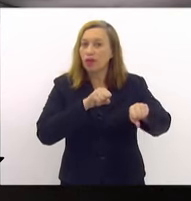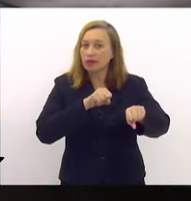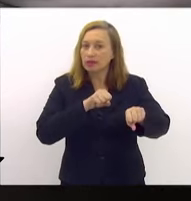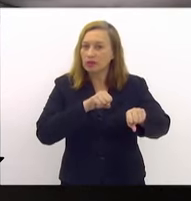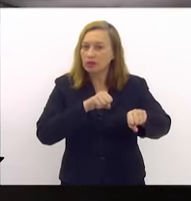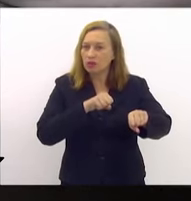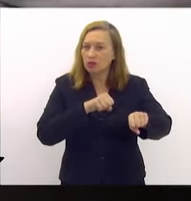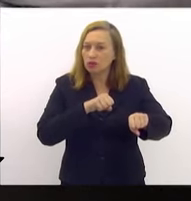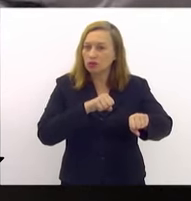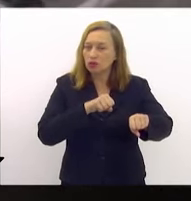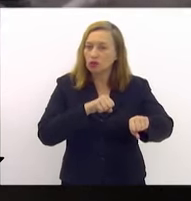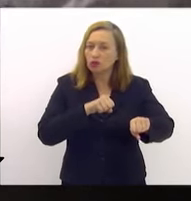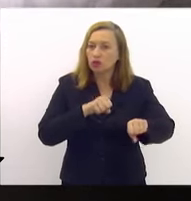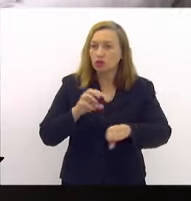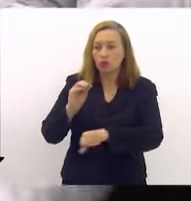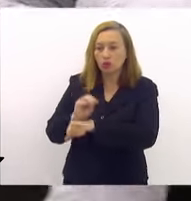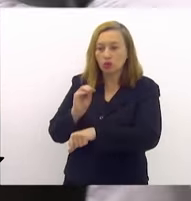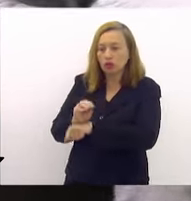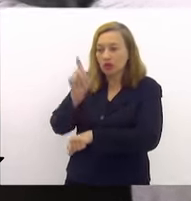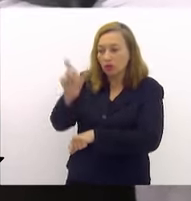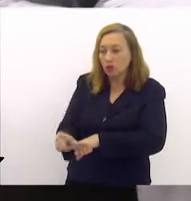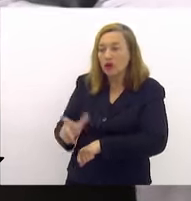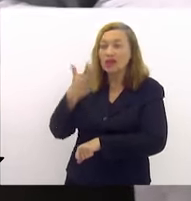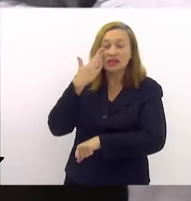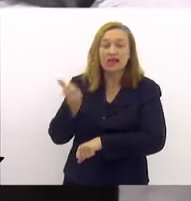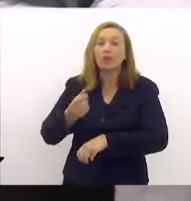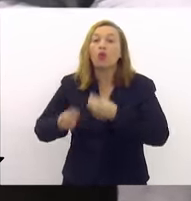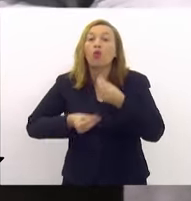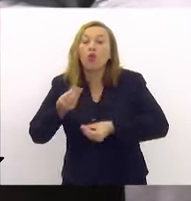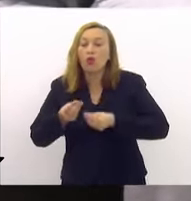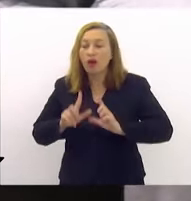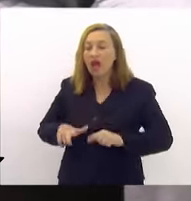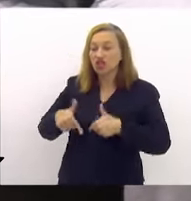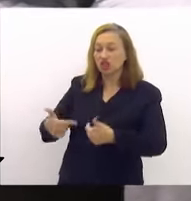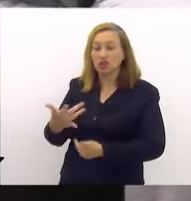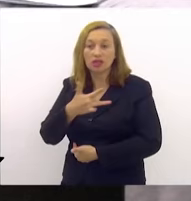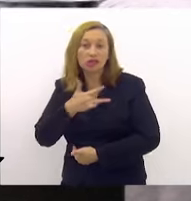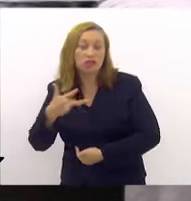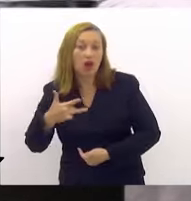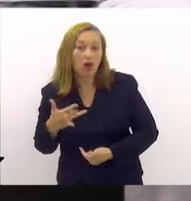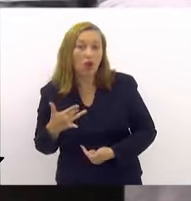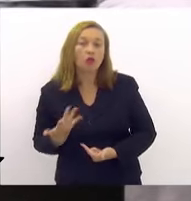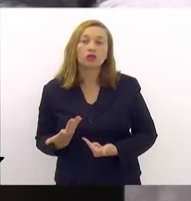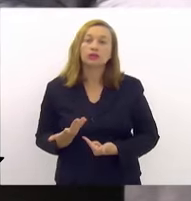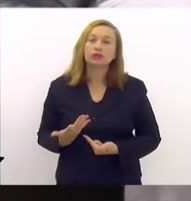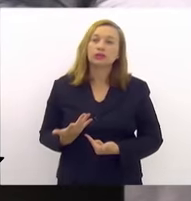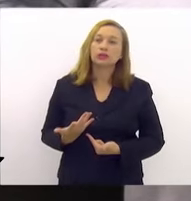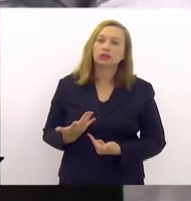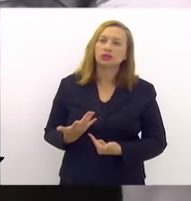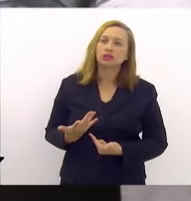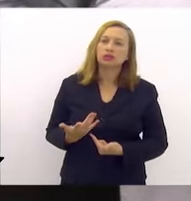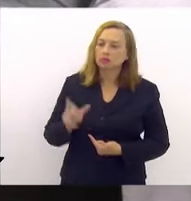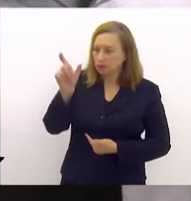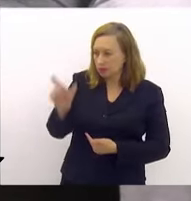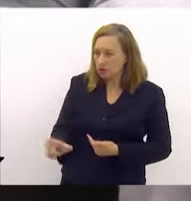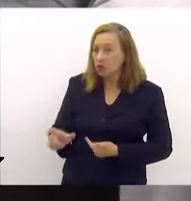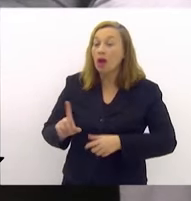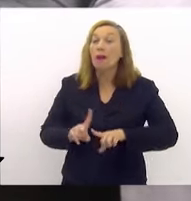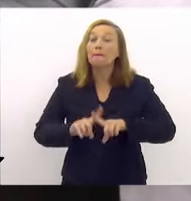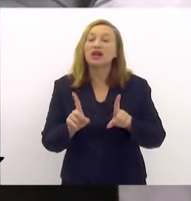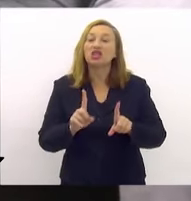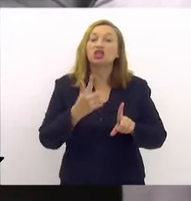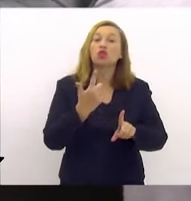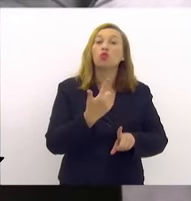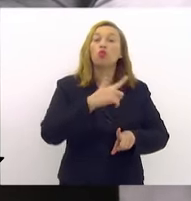para que o cuidador saiba como lidar com questões de saúde, com questões de manejo dessa pessoa. Só que tem um